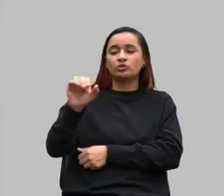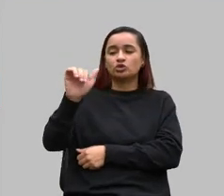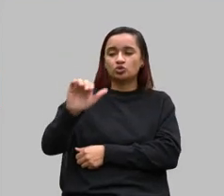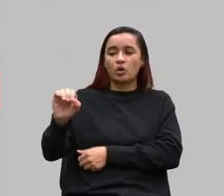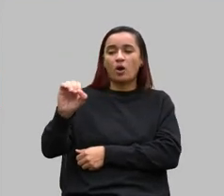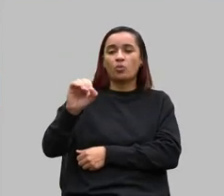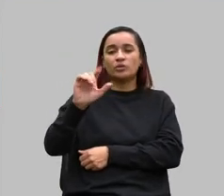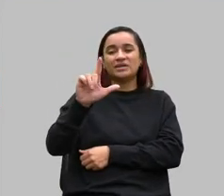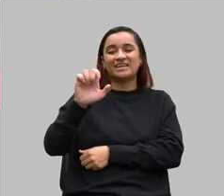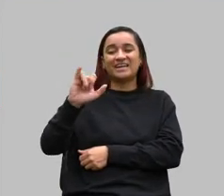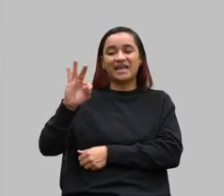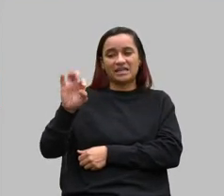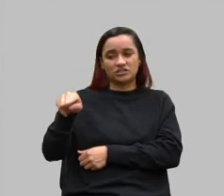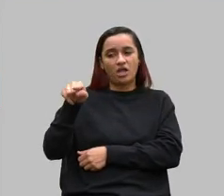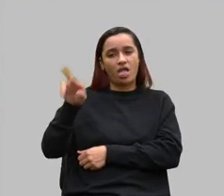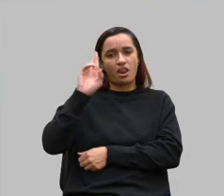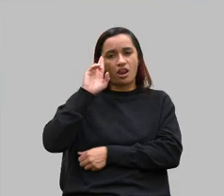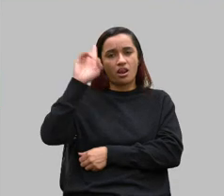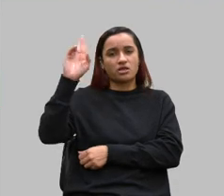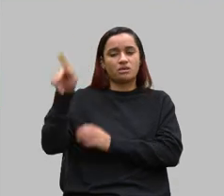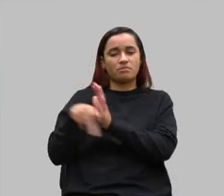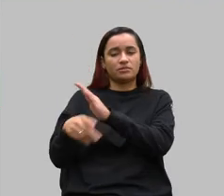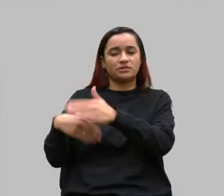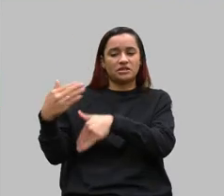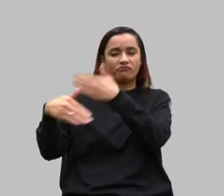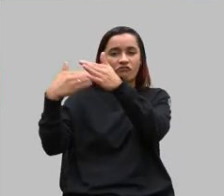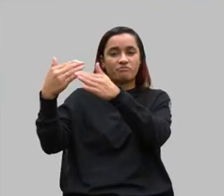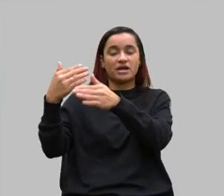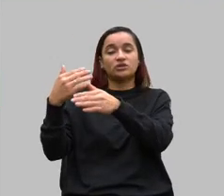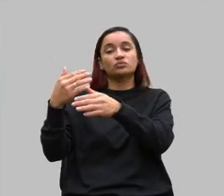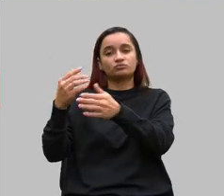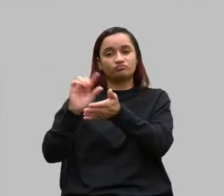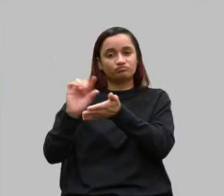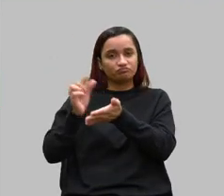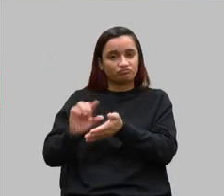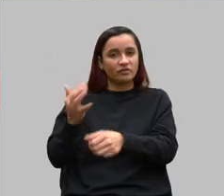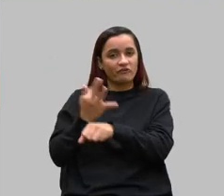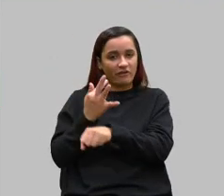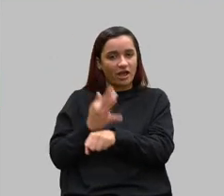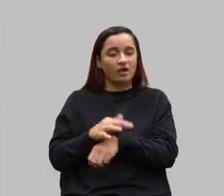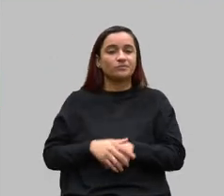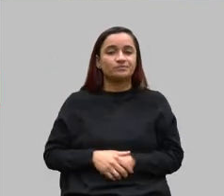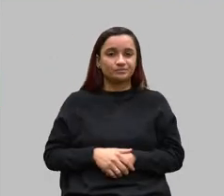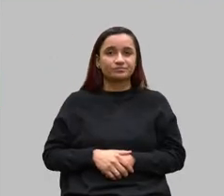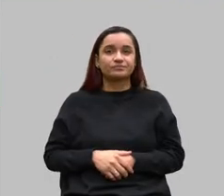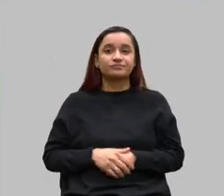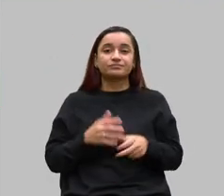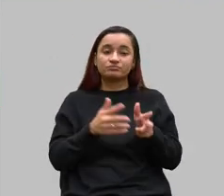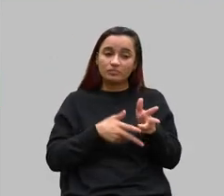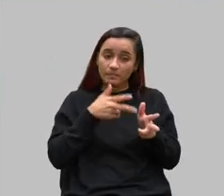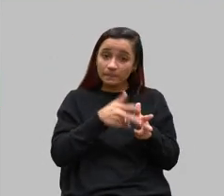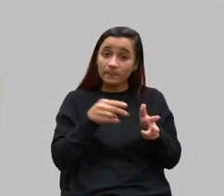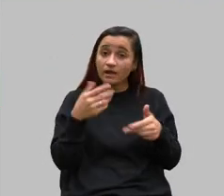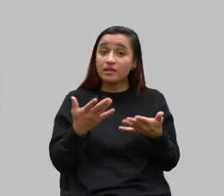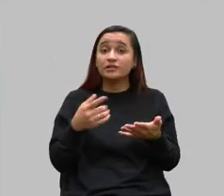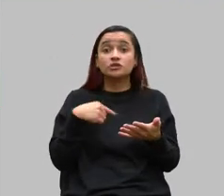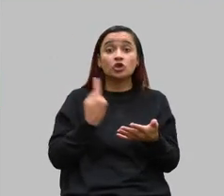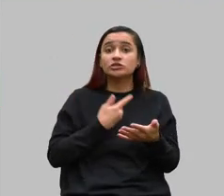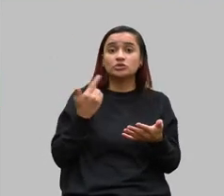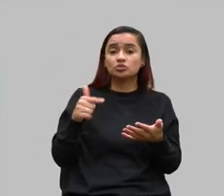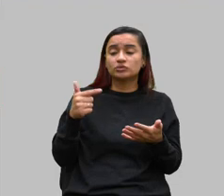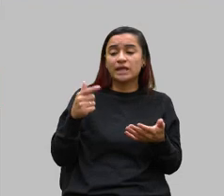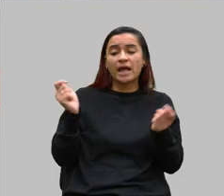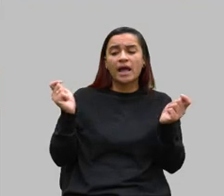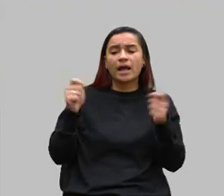paraa ferrovia e que a gente faz couro a ele mas não tem realmente a a capacidade e o conhecimento